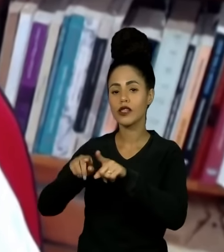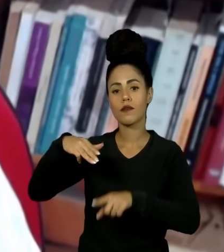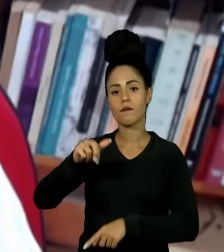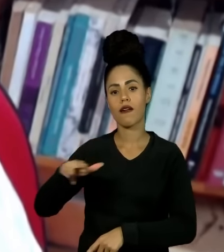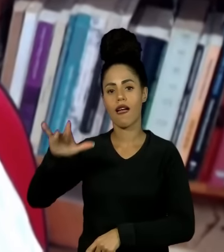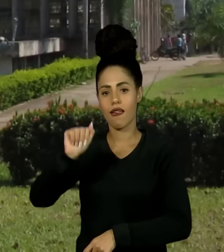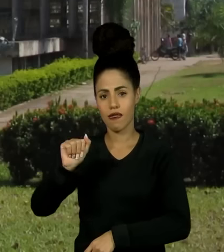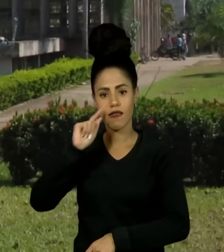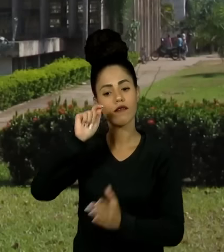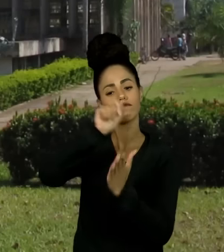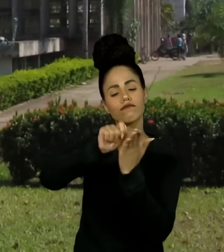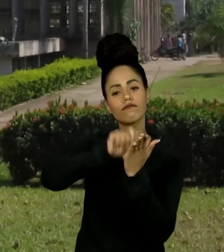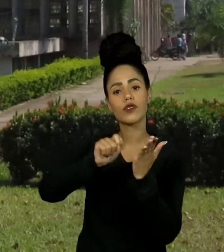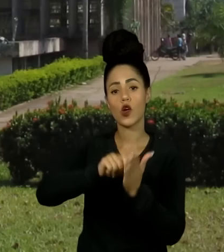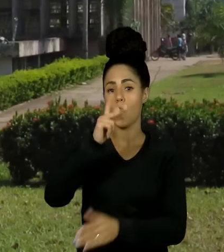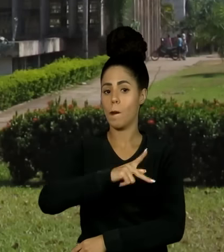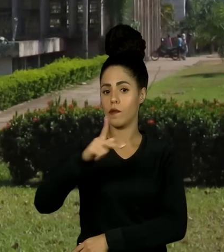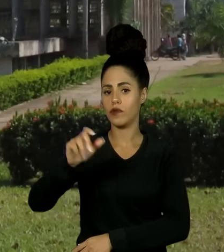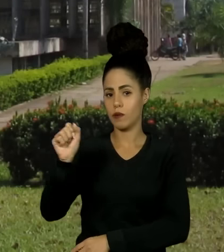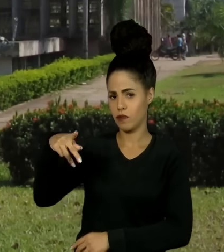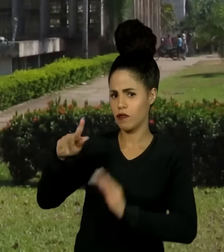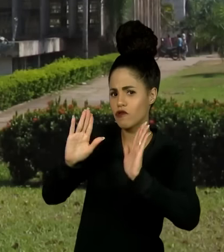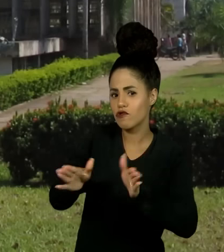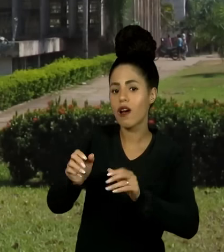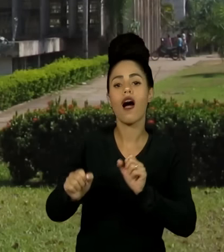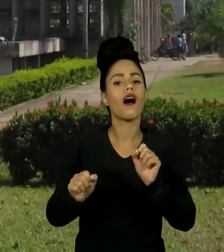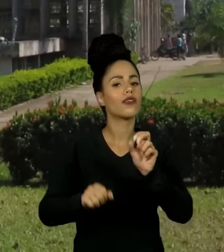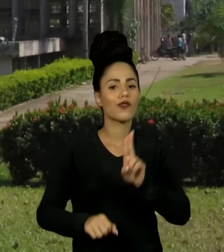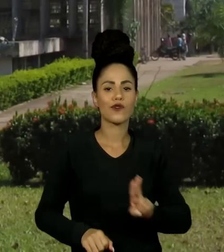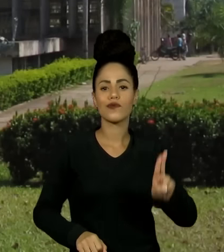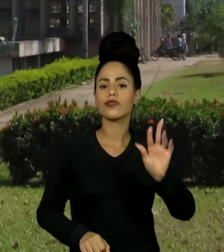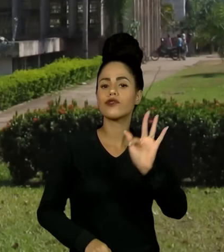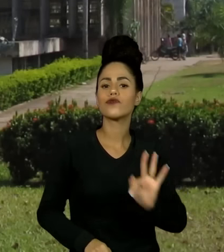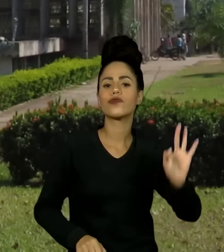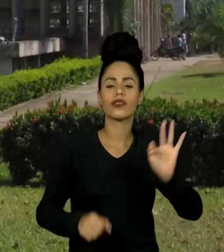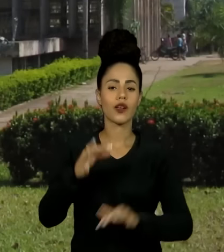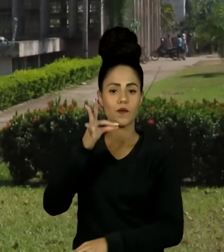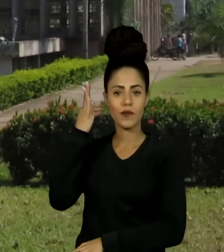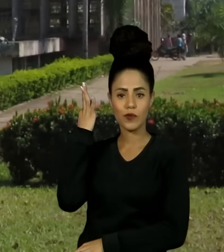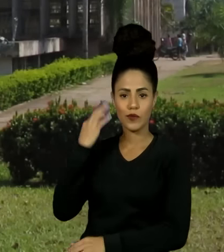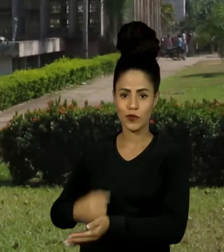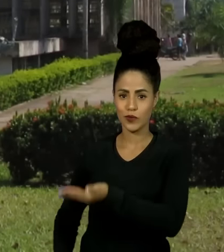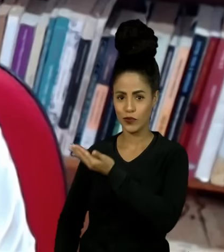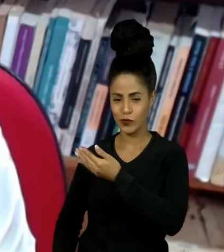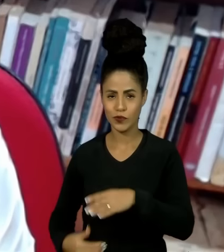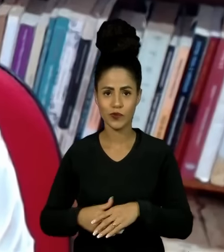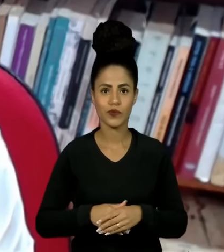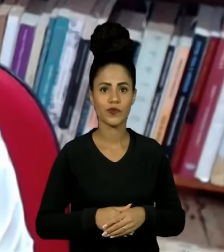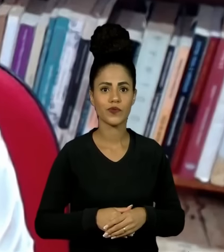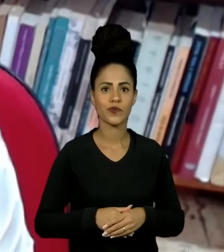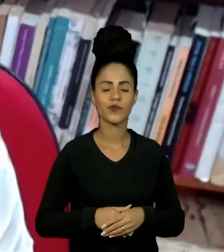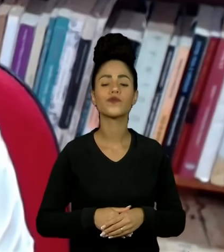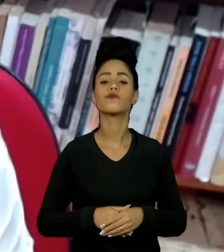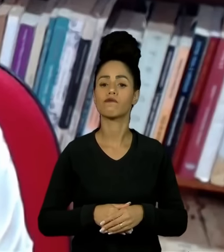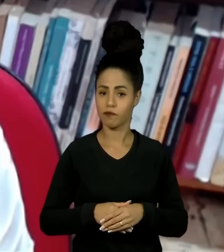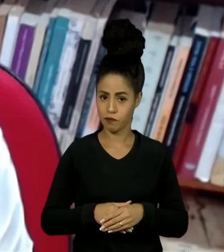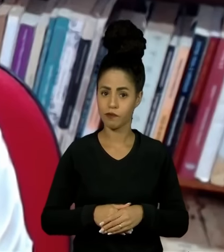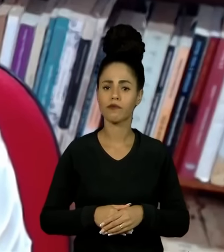Fátima Costa, professores aposentados da Universidade Federal de Mato Grosso. Há